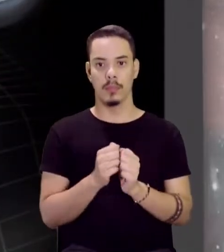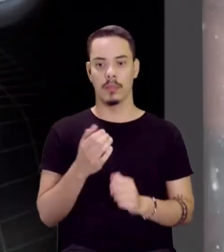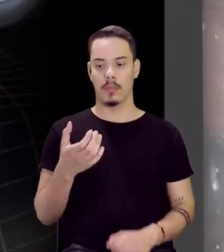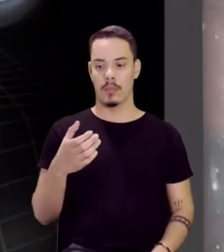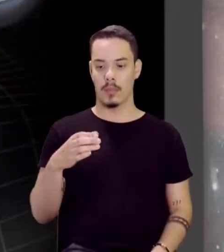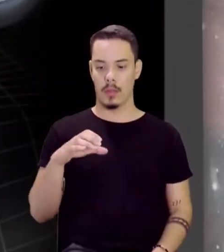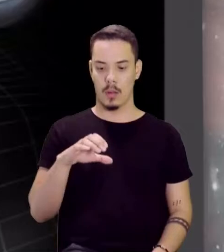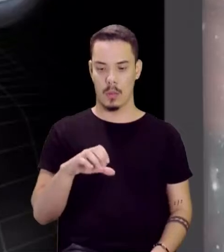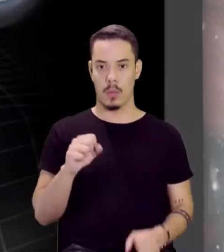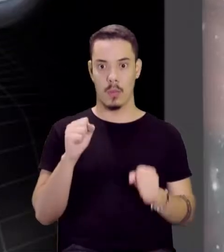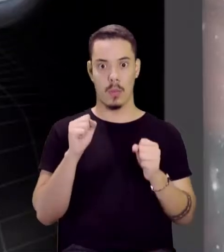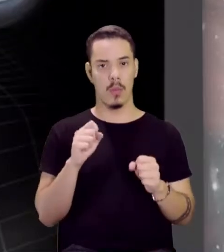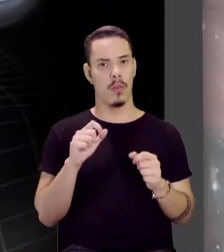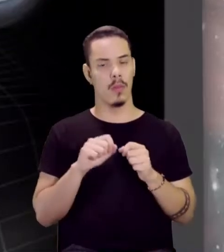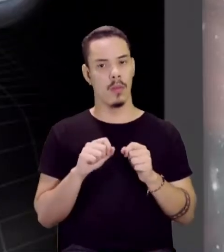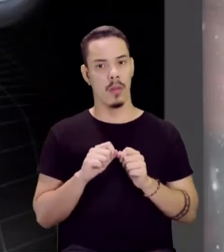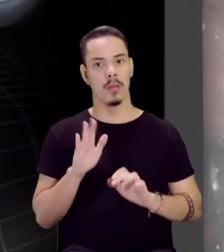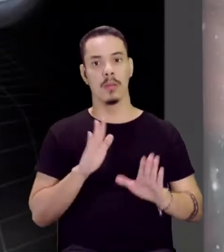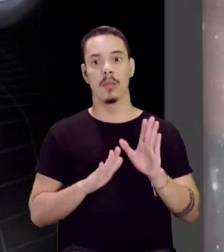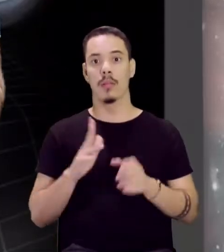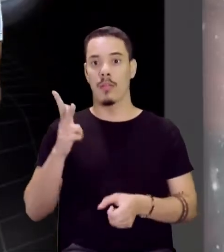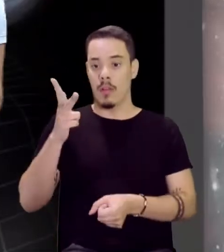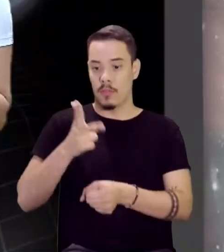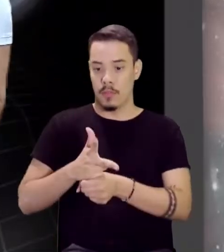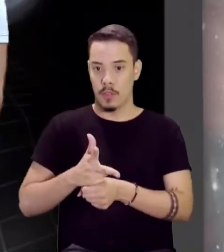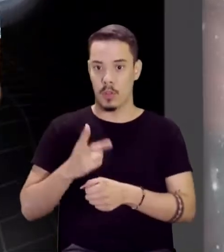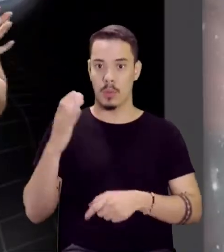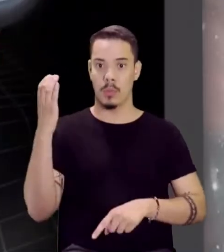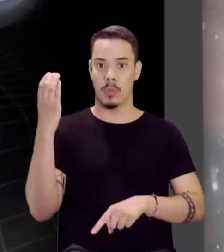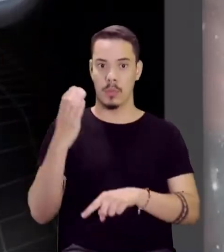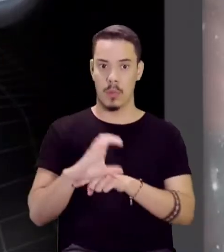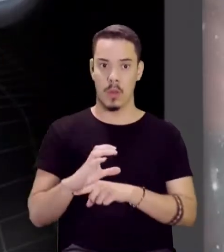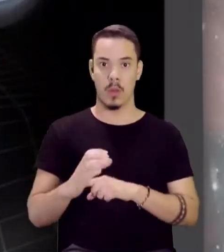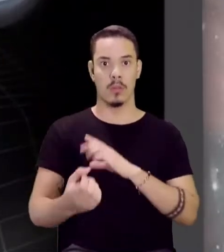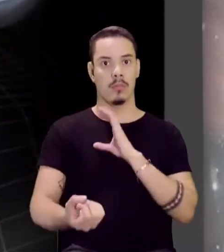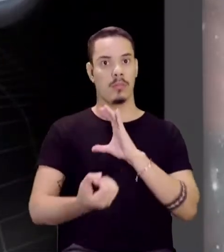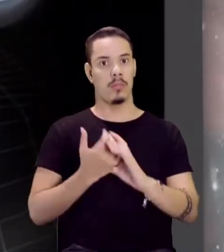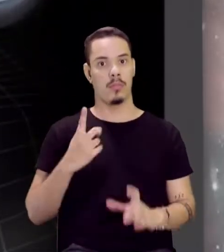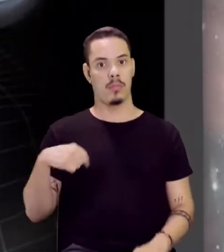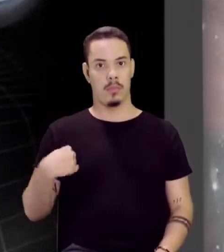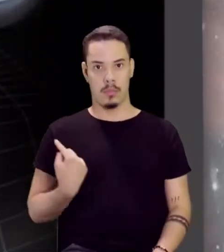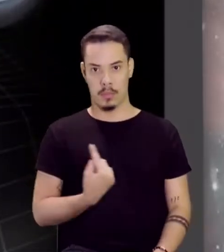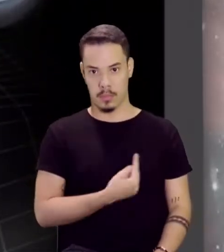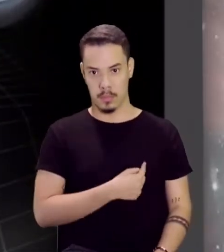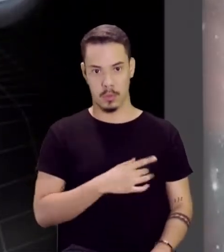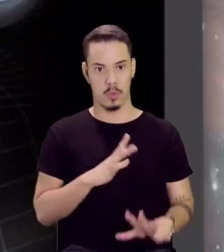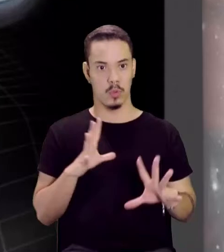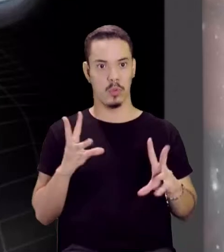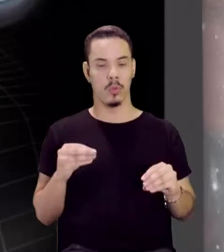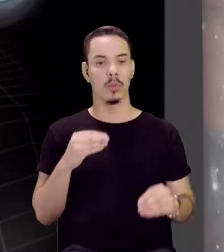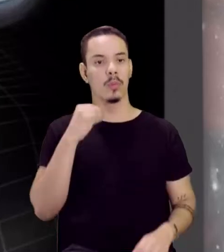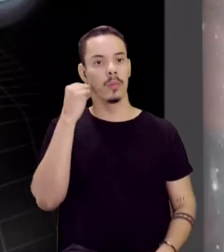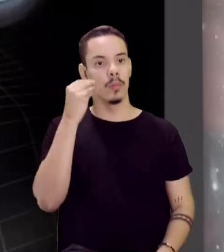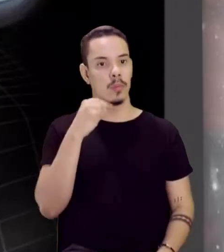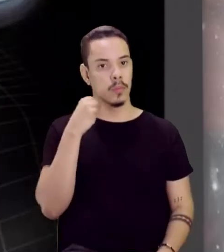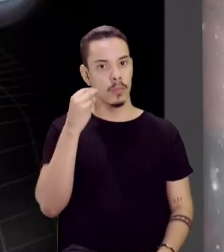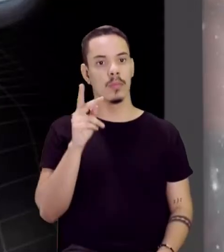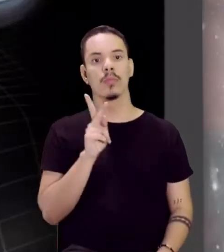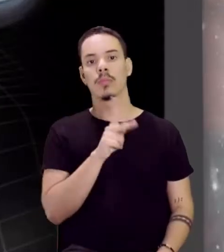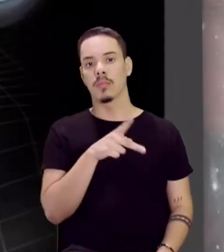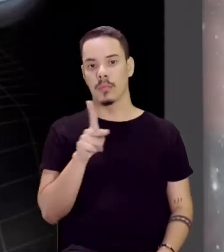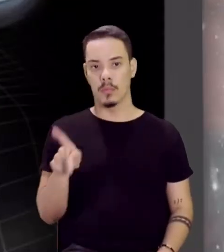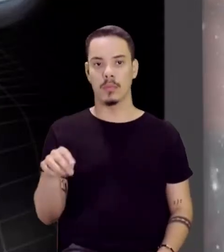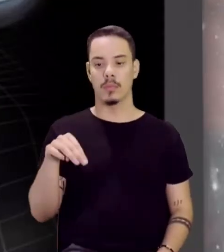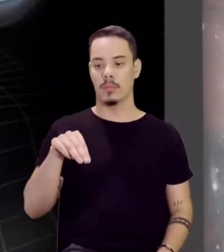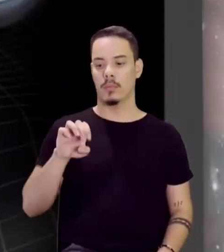você vai faz girando. Um videozinho, posta, se você quiser, mostra, né? Justamente. Também, dá certinho a experiência, né? Aí, pessoal, o professor Mac